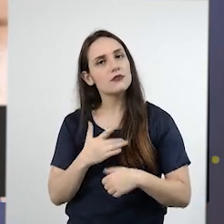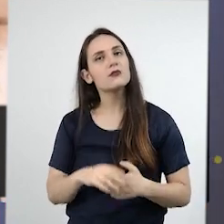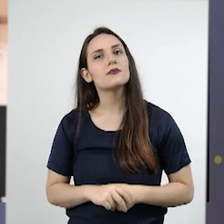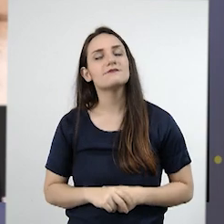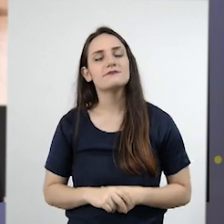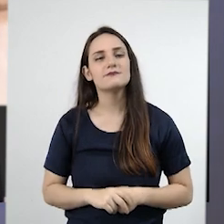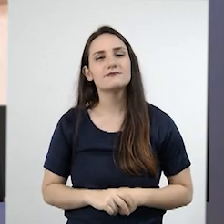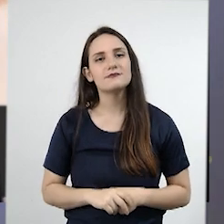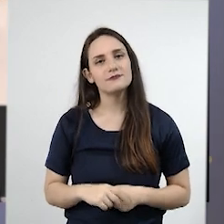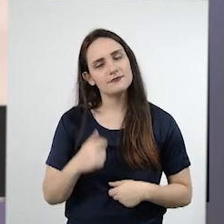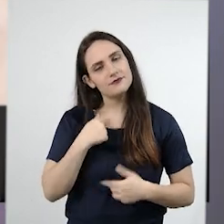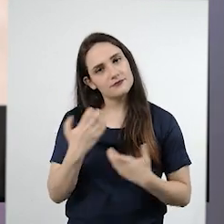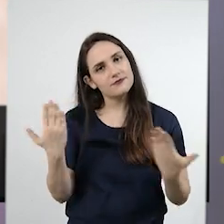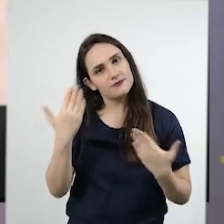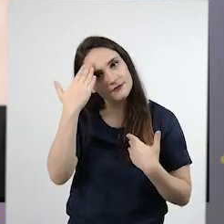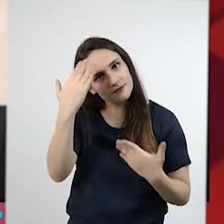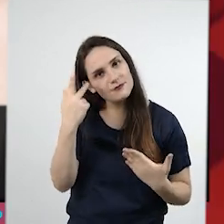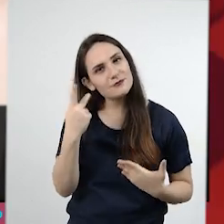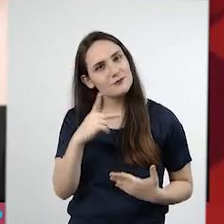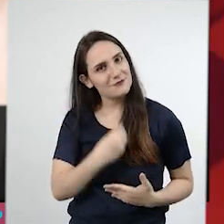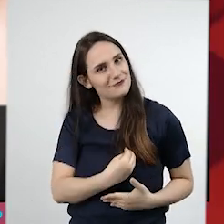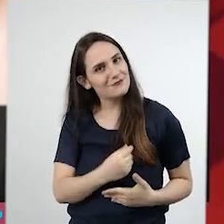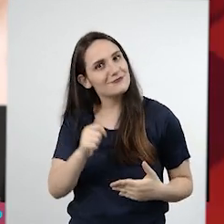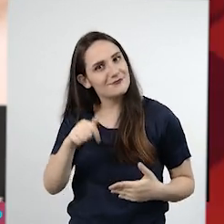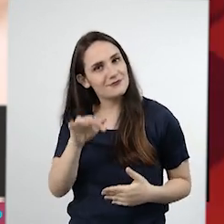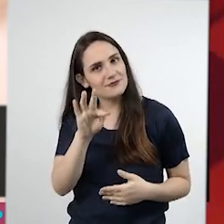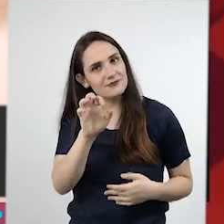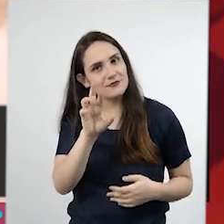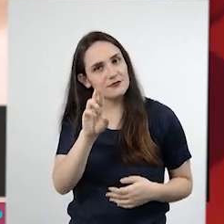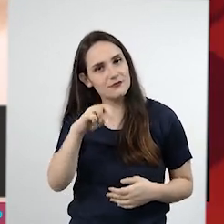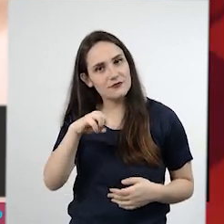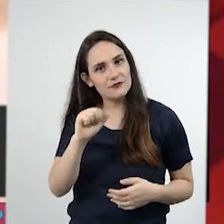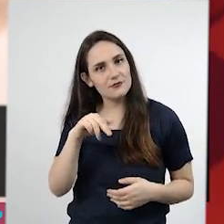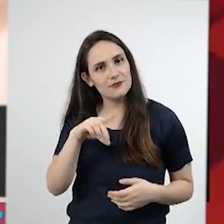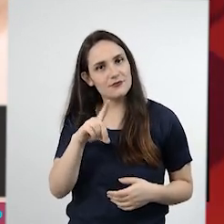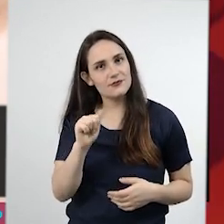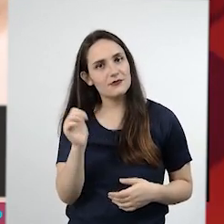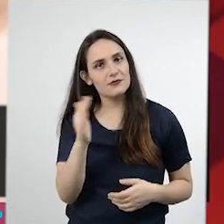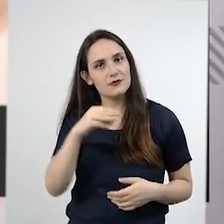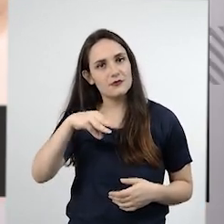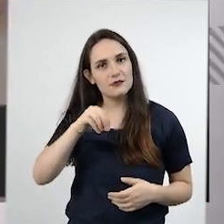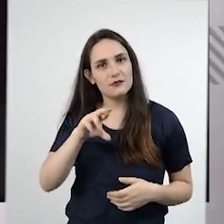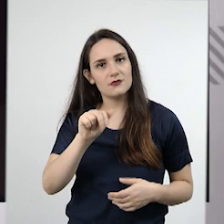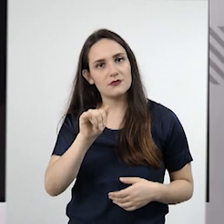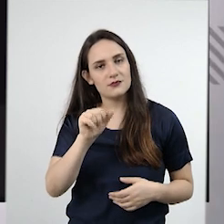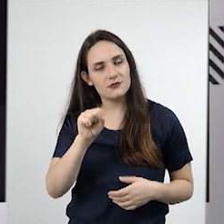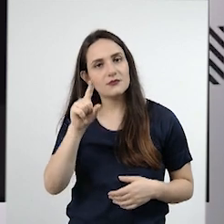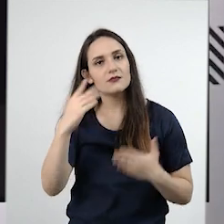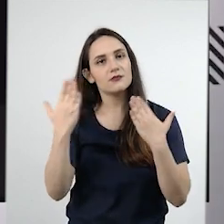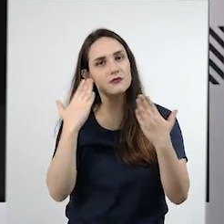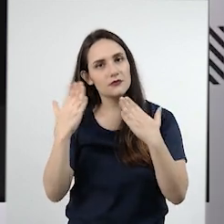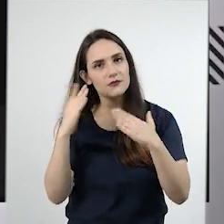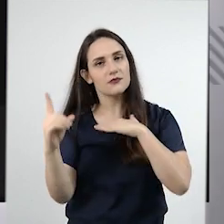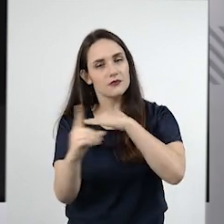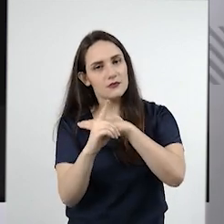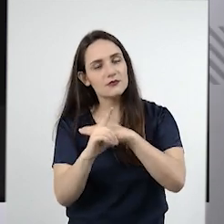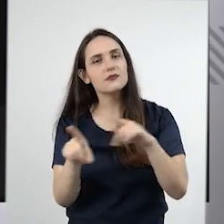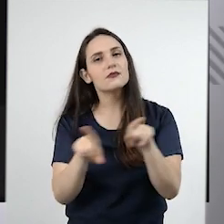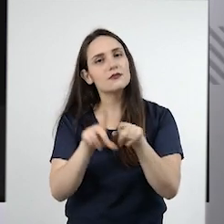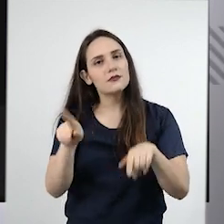a sua participação com a gente, Fernanda Moraes, psicóloga clínica, professora do curso de Psicologia da